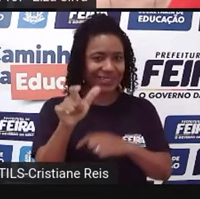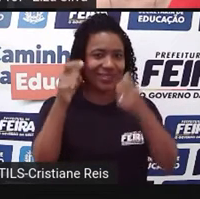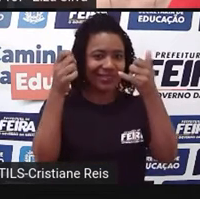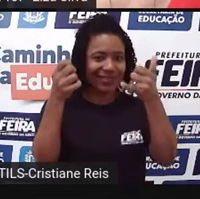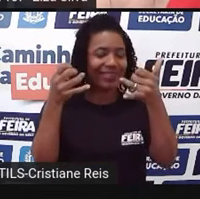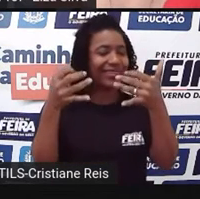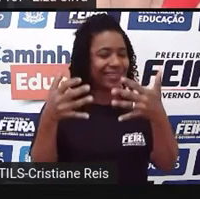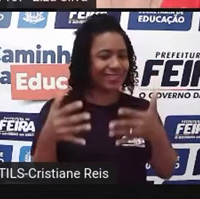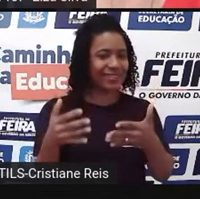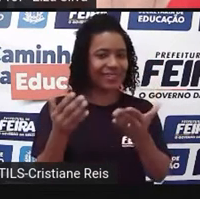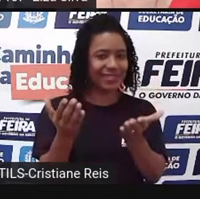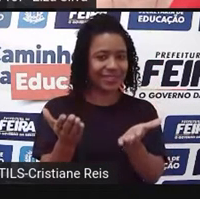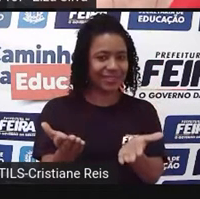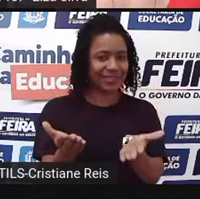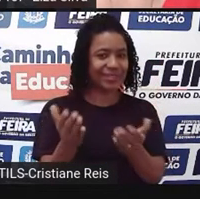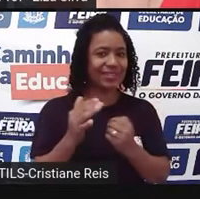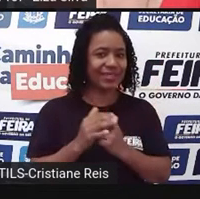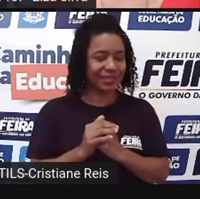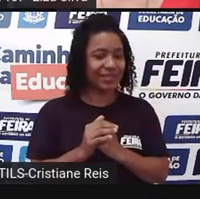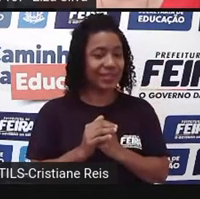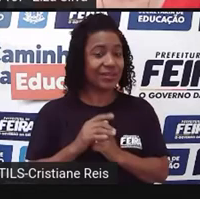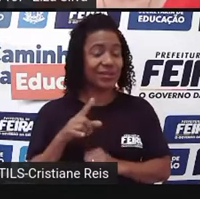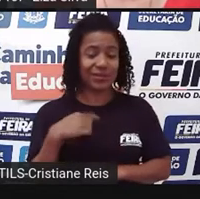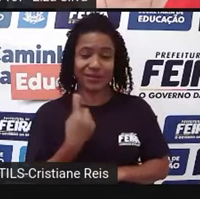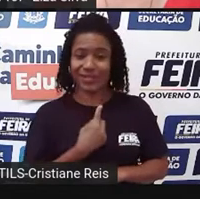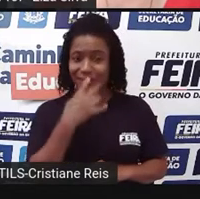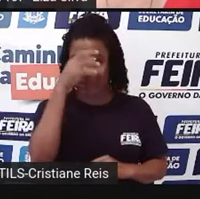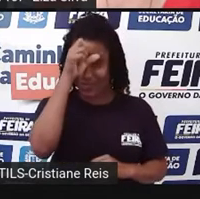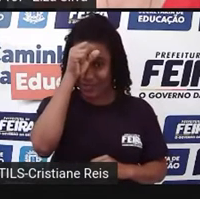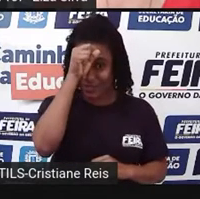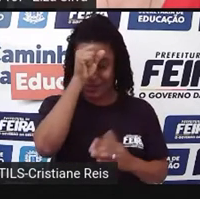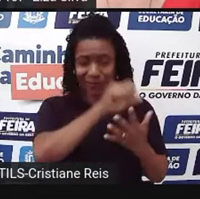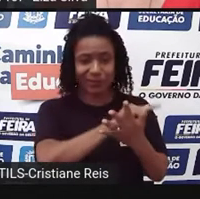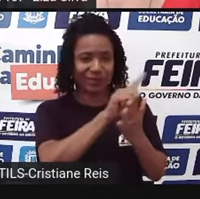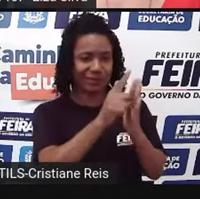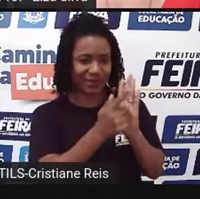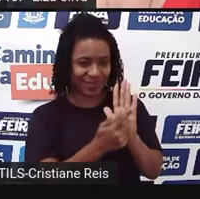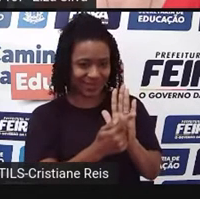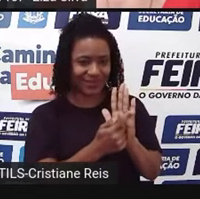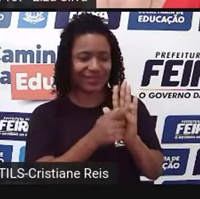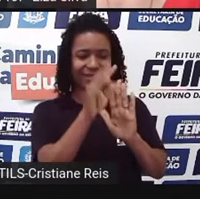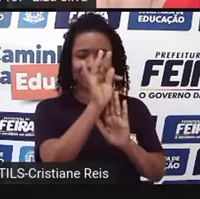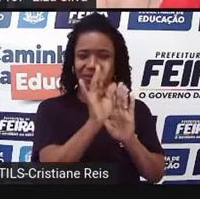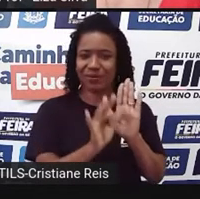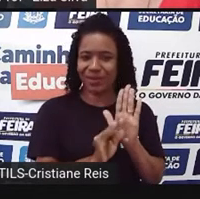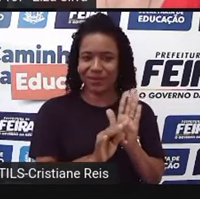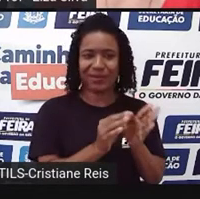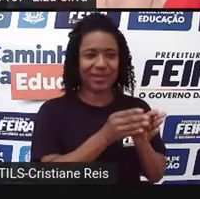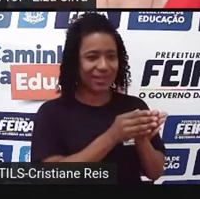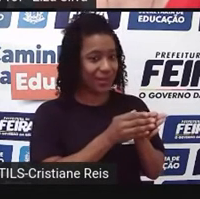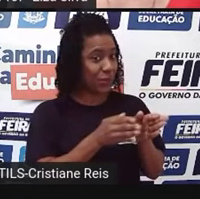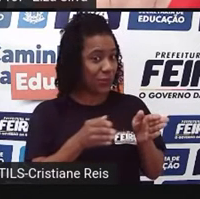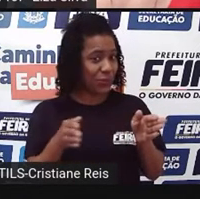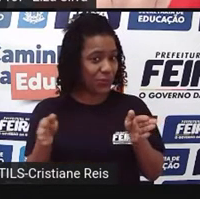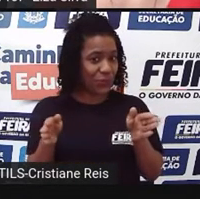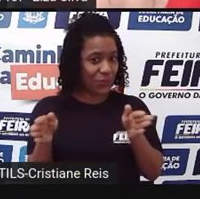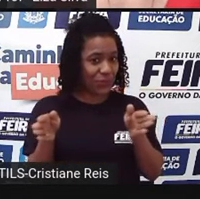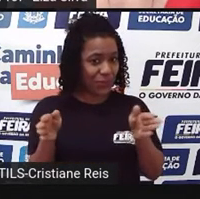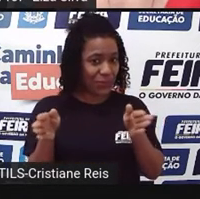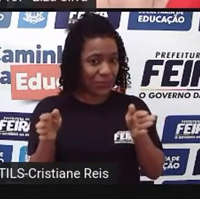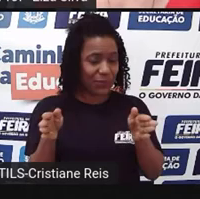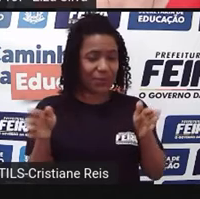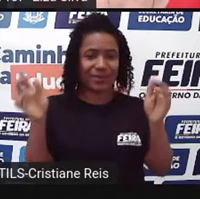nos inserir na aprendizagem desse gênero textual que é time-life então o vídeo de hoje